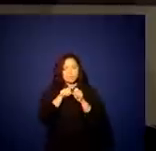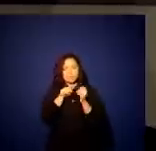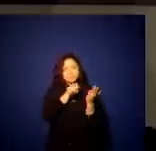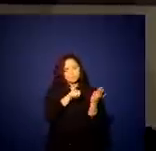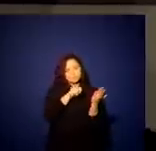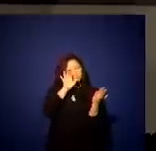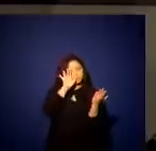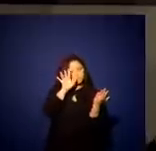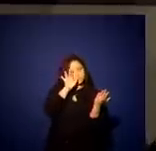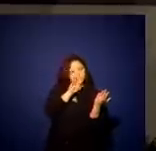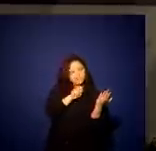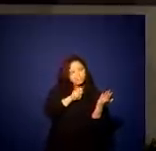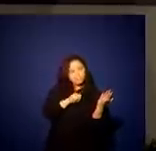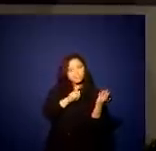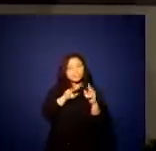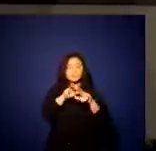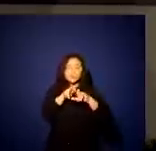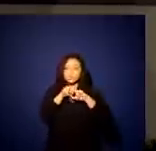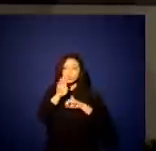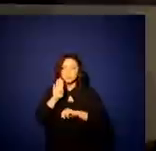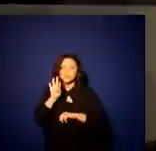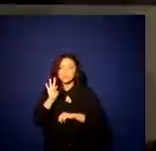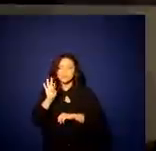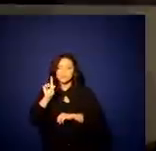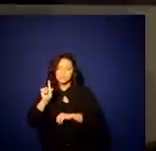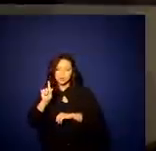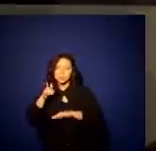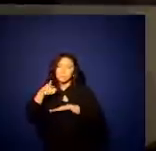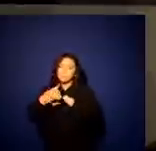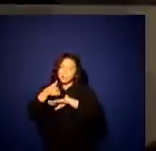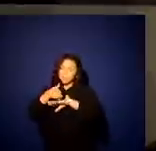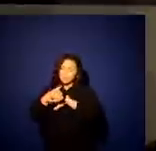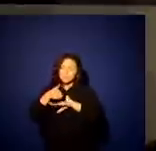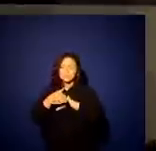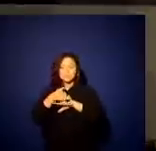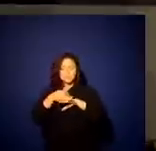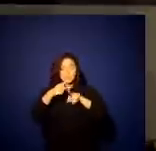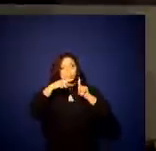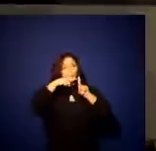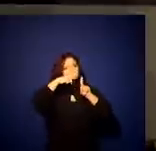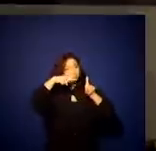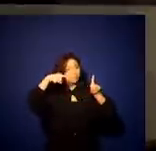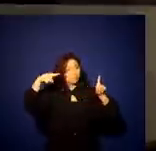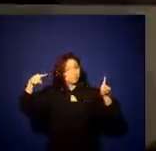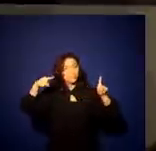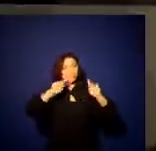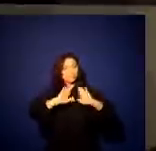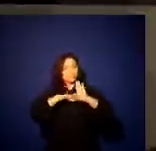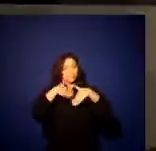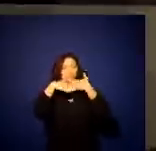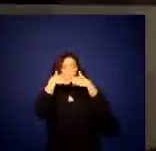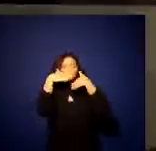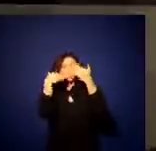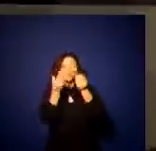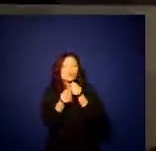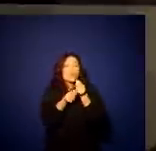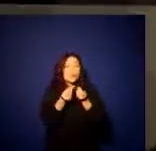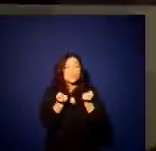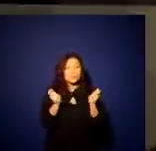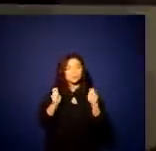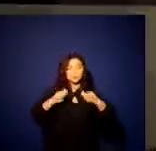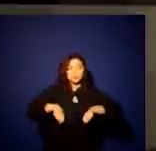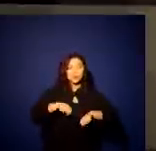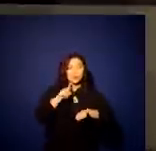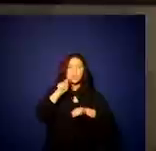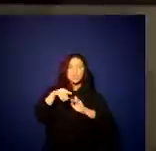inclusive o BTG pactual particular muito bem disso no mercado de capitais ele é se desenvolvendo a